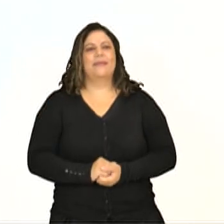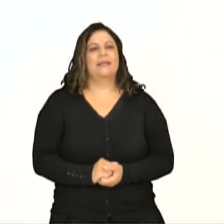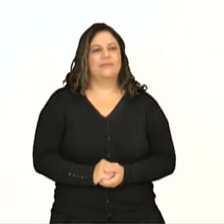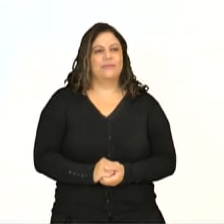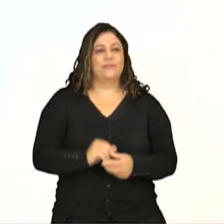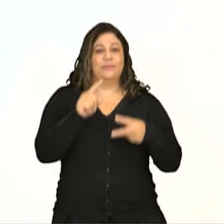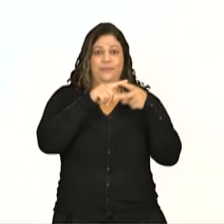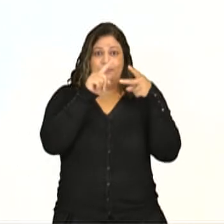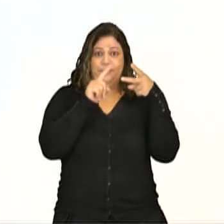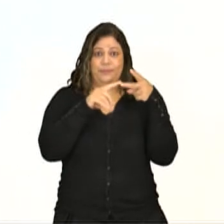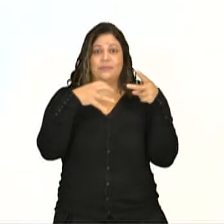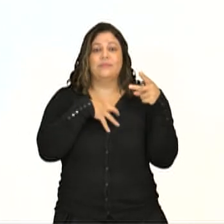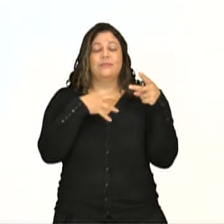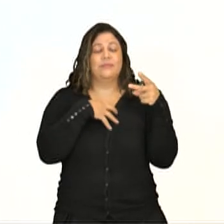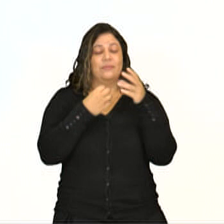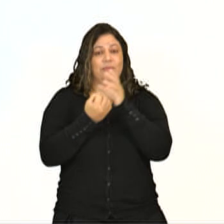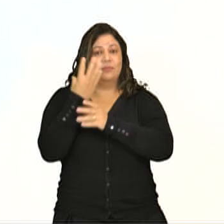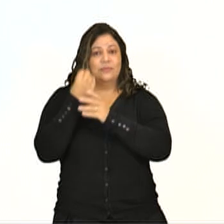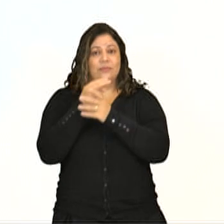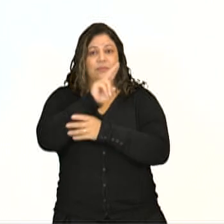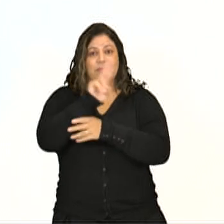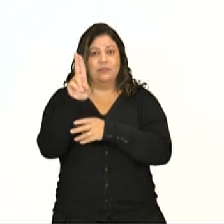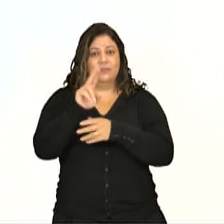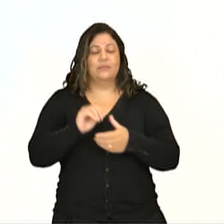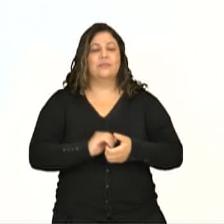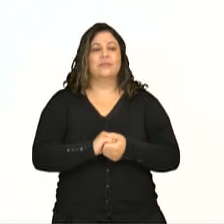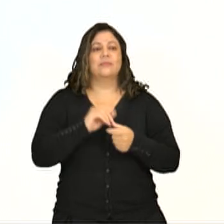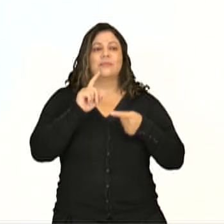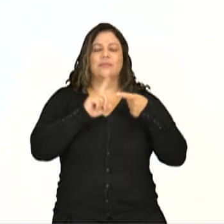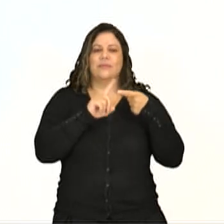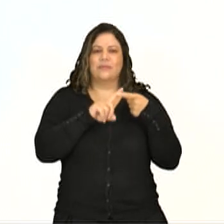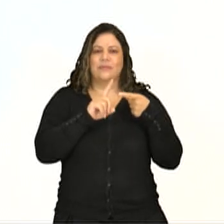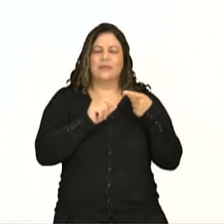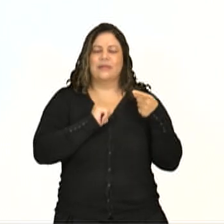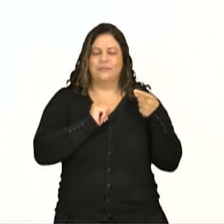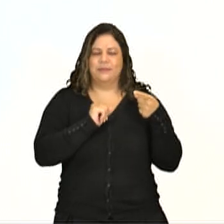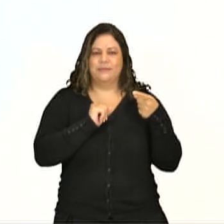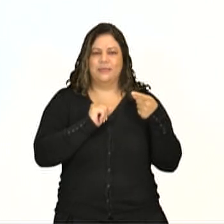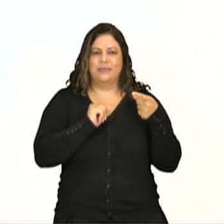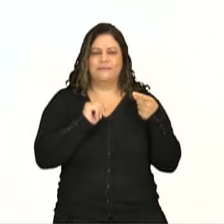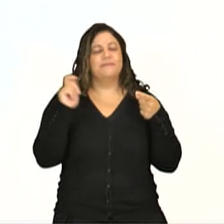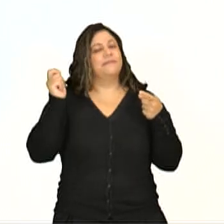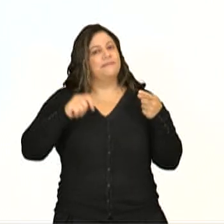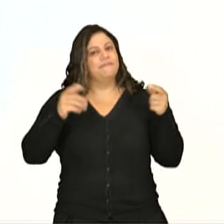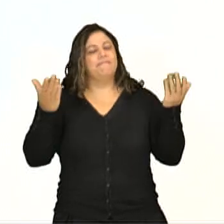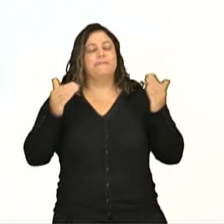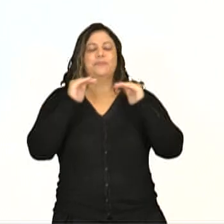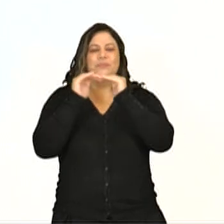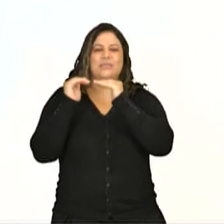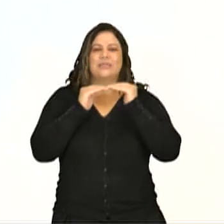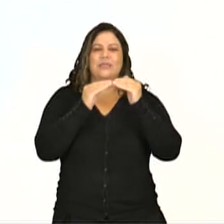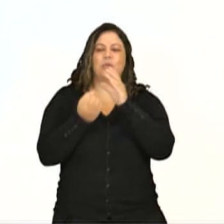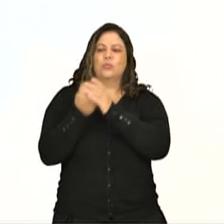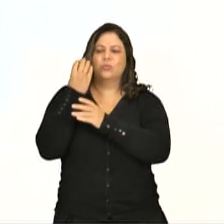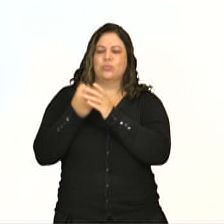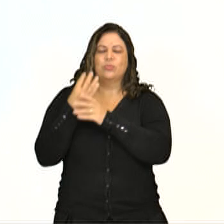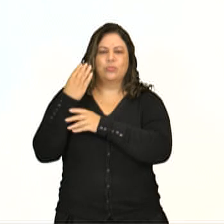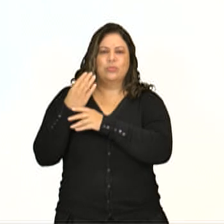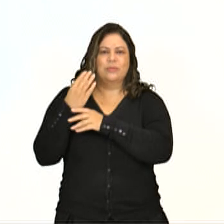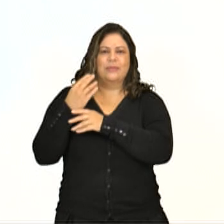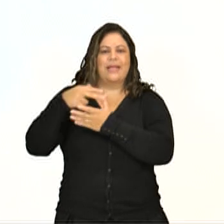Existem duas versões para a origem do nome. A primeira versão seria de acordo com uma origem das danças